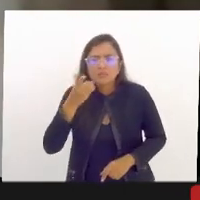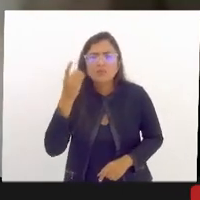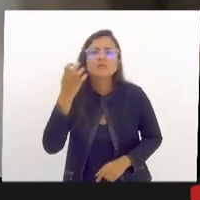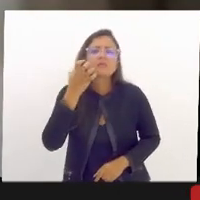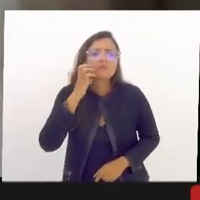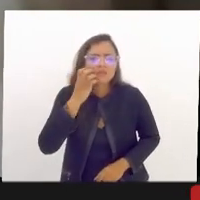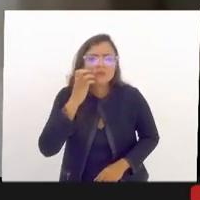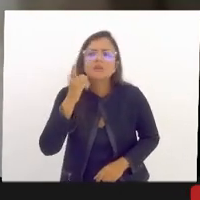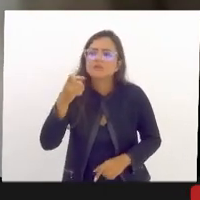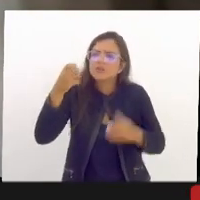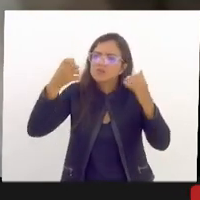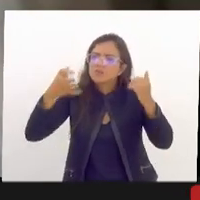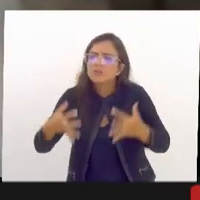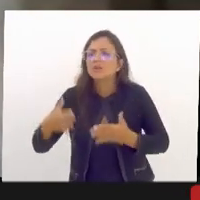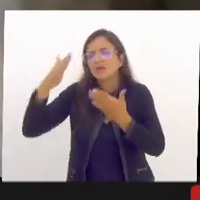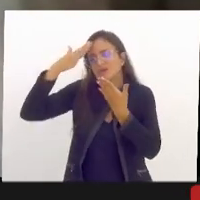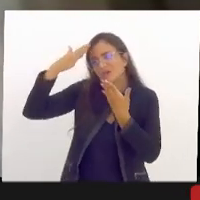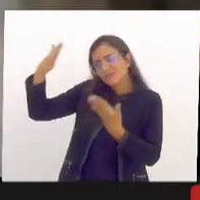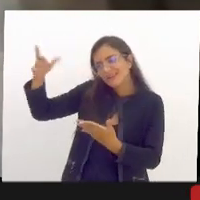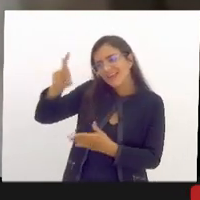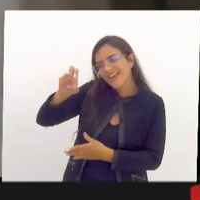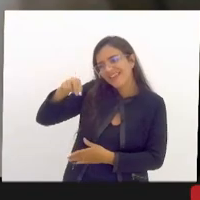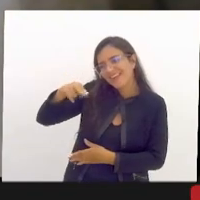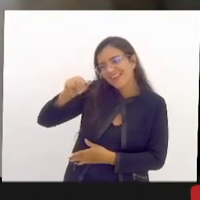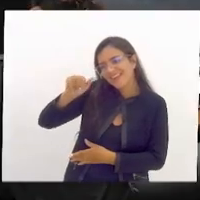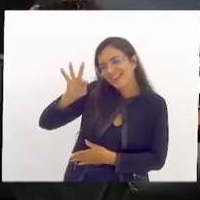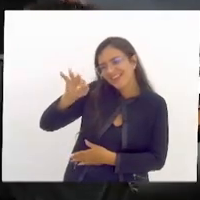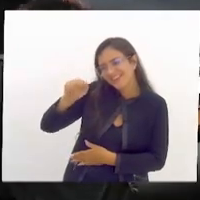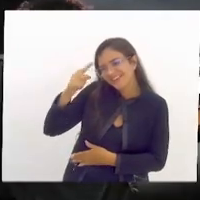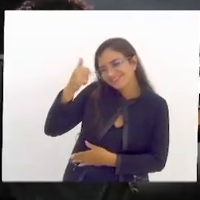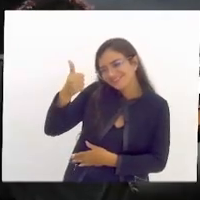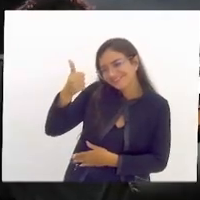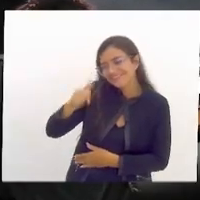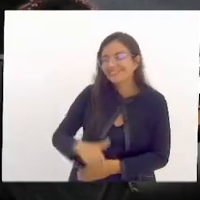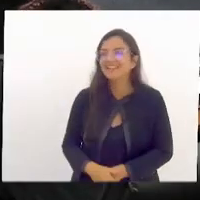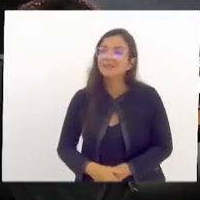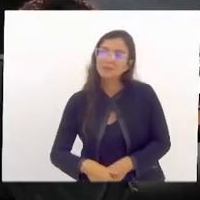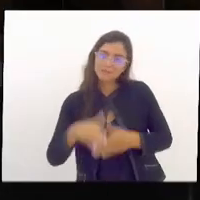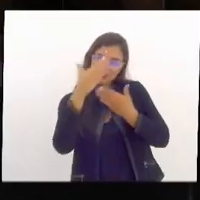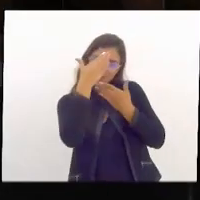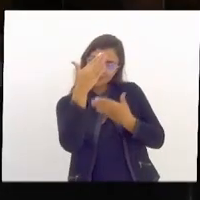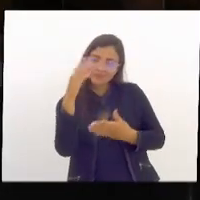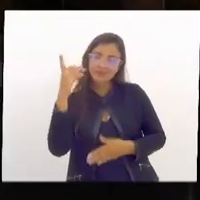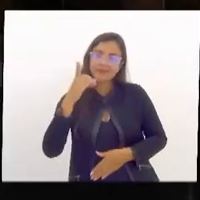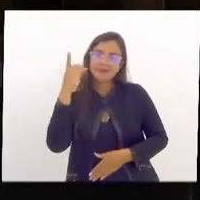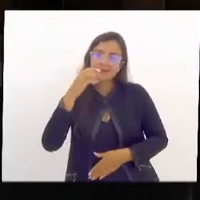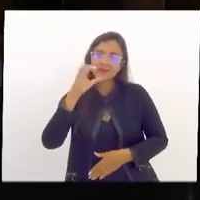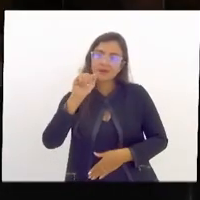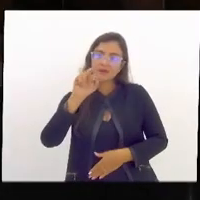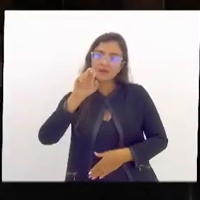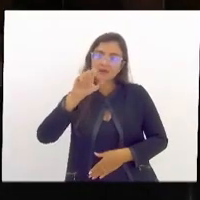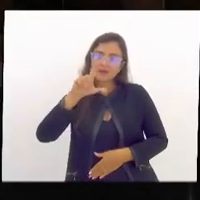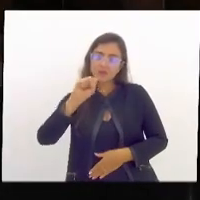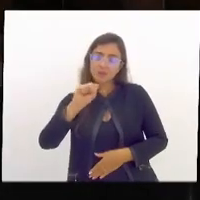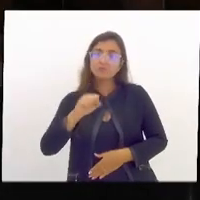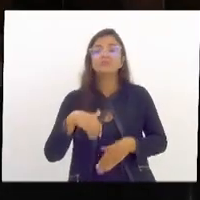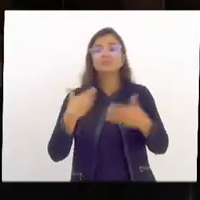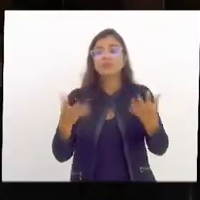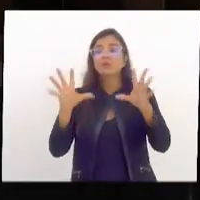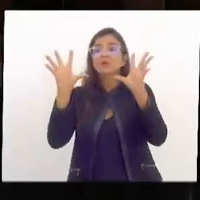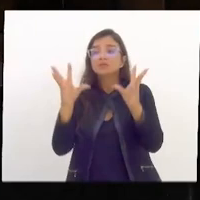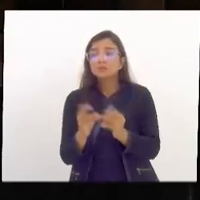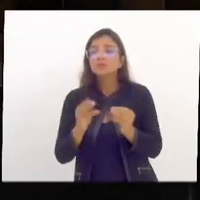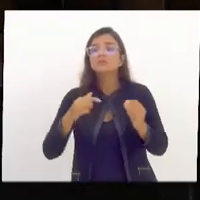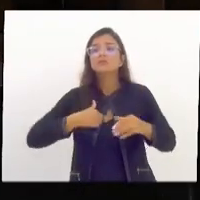sentido. Obrigado, camarada amiga Renata Souza. Muito obrigada, deputado Carlos Mink. Então, concluindo a